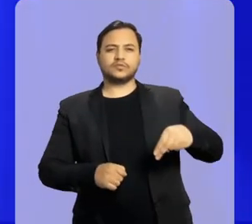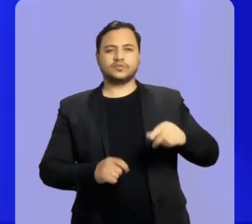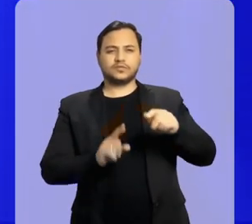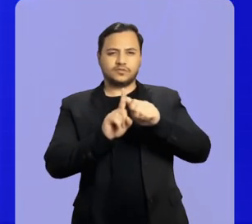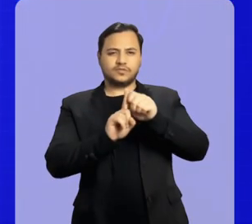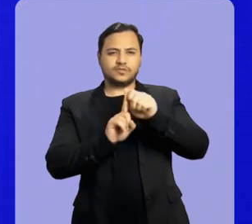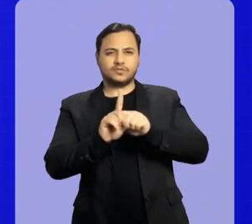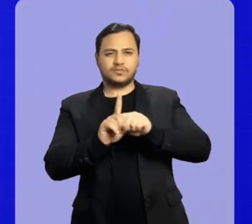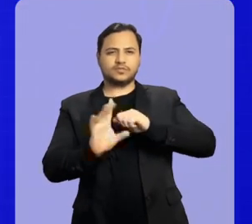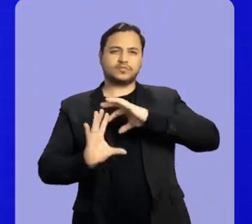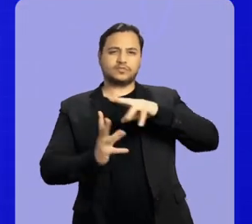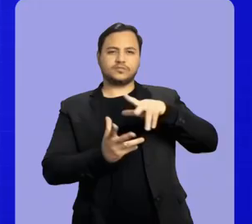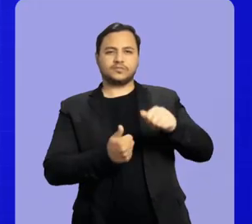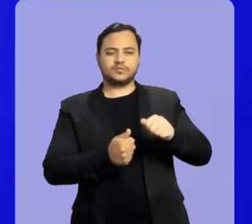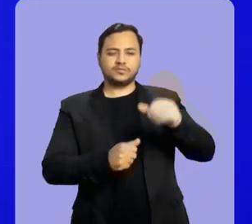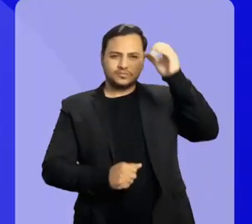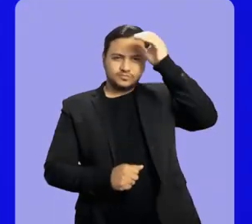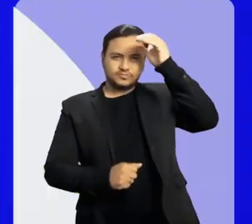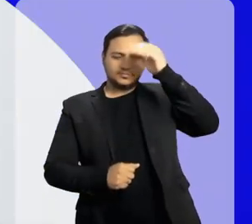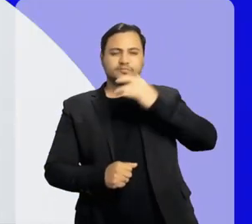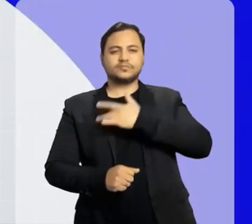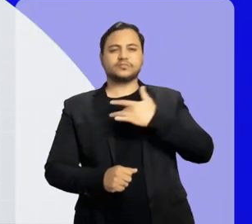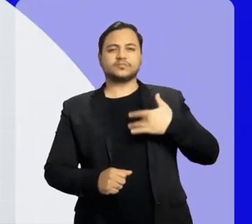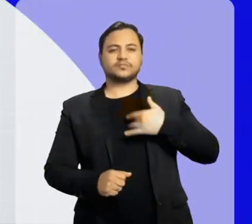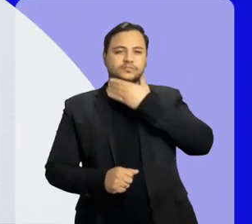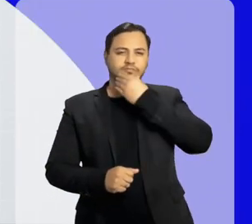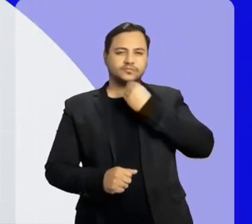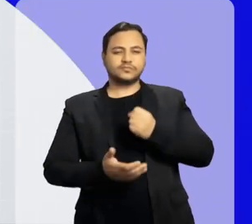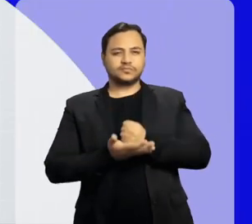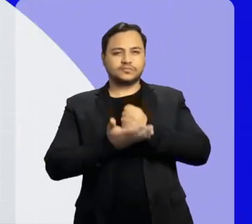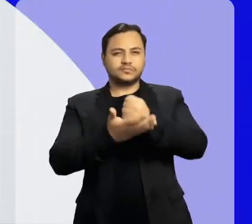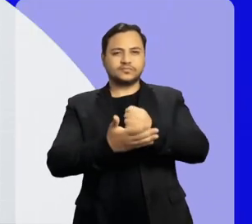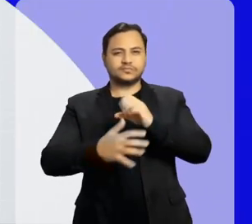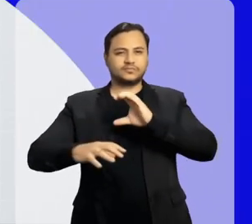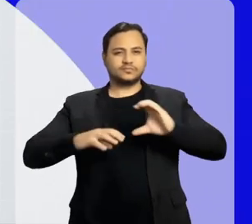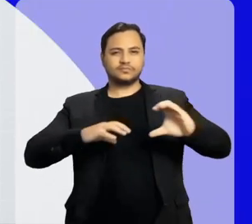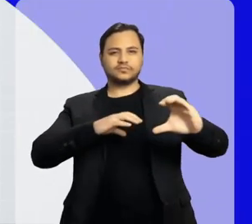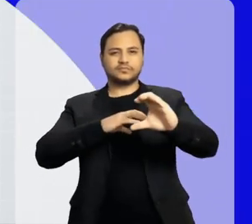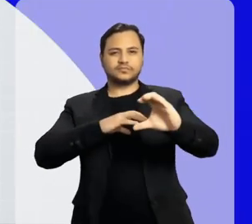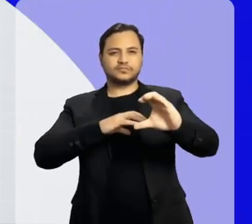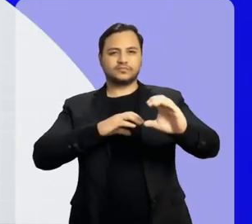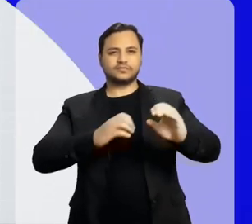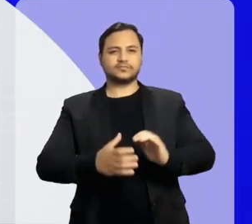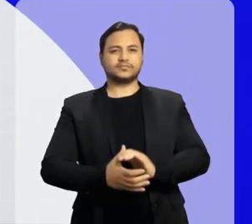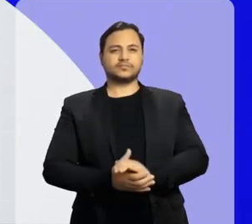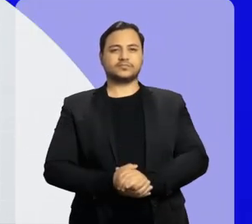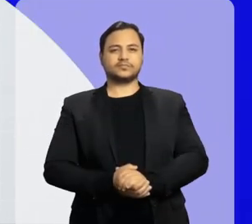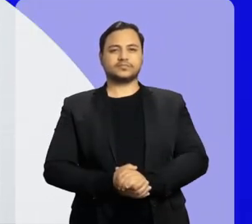conscientização à saúde masculina. Apoio Rede Selinalta de Comunicação.